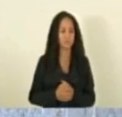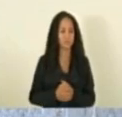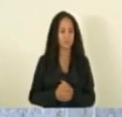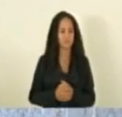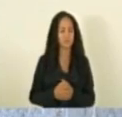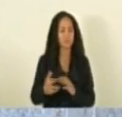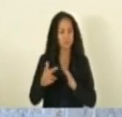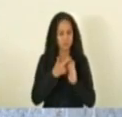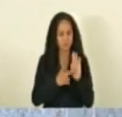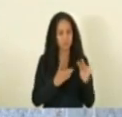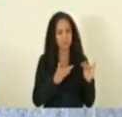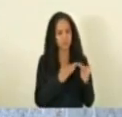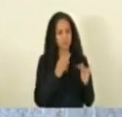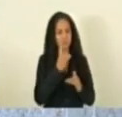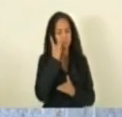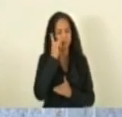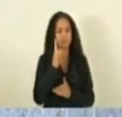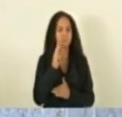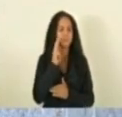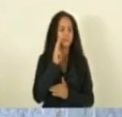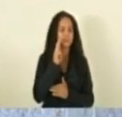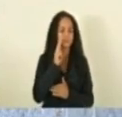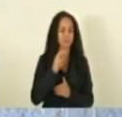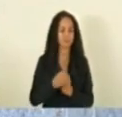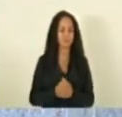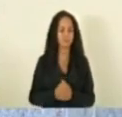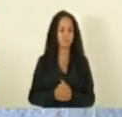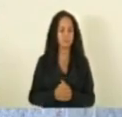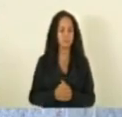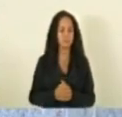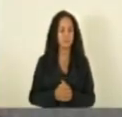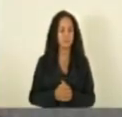Deputado, voto com o relator. Deputado Vandinho Leite.